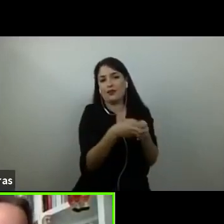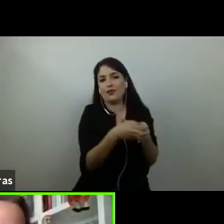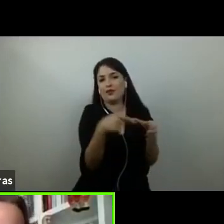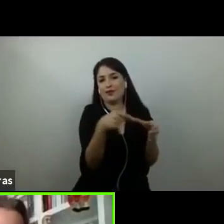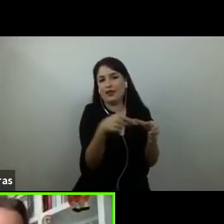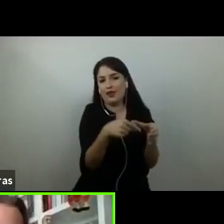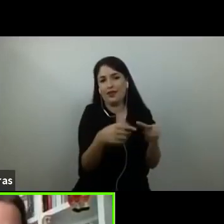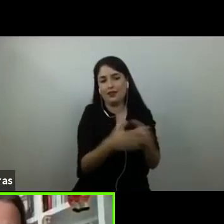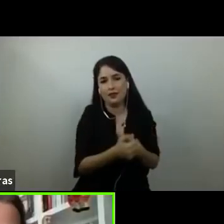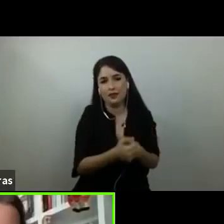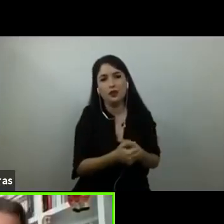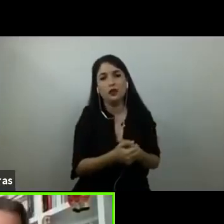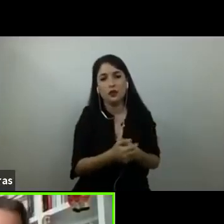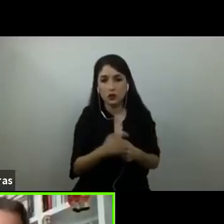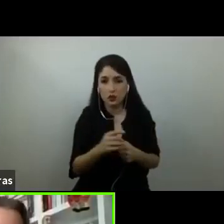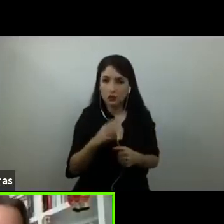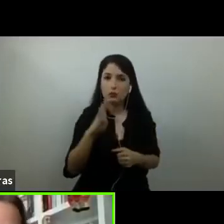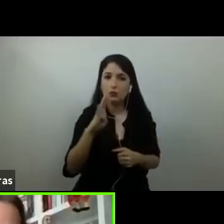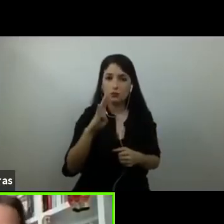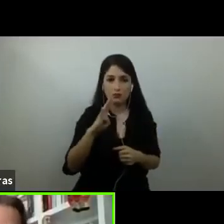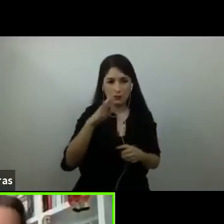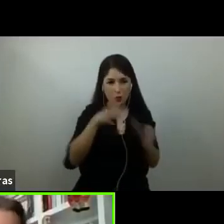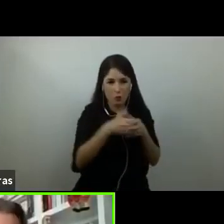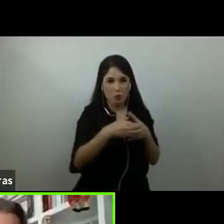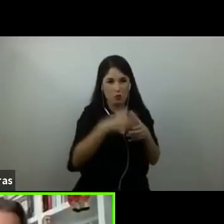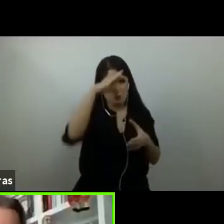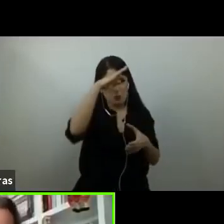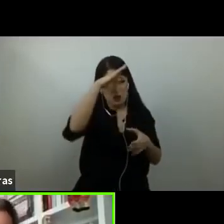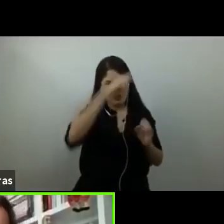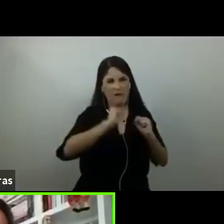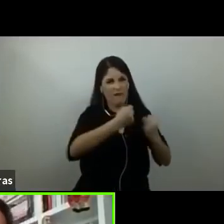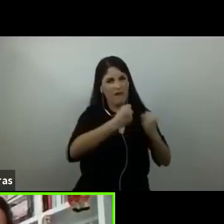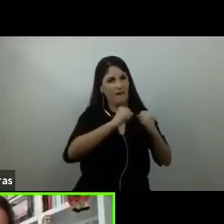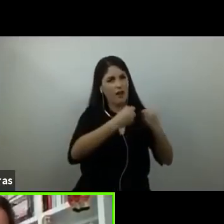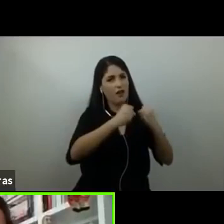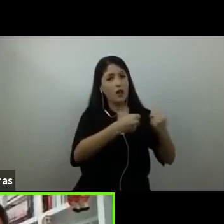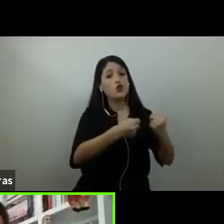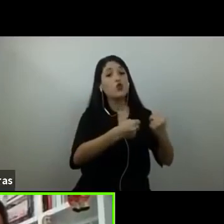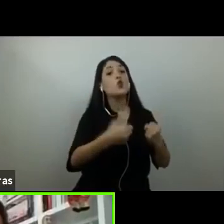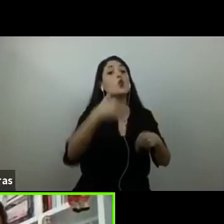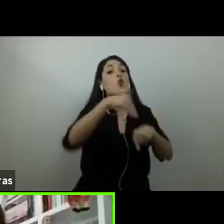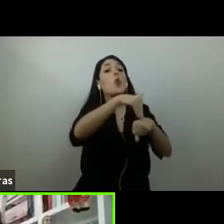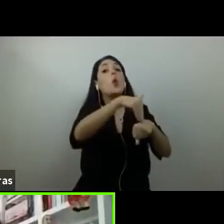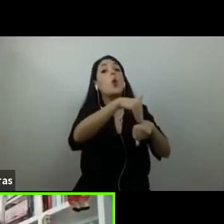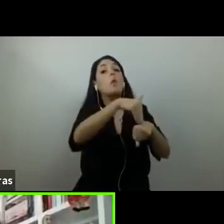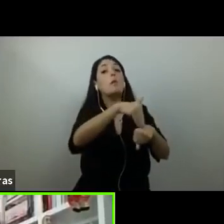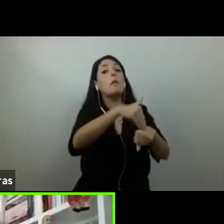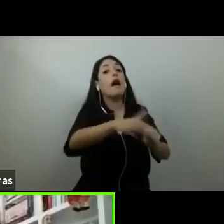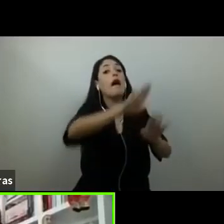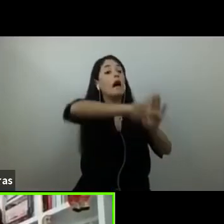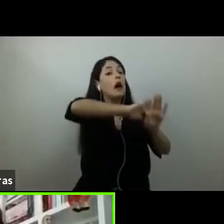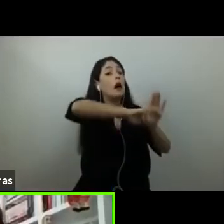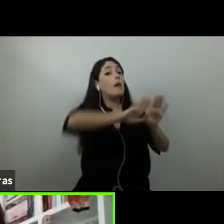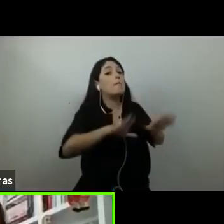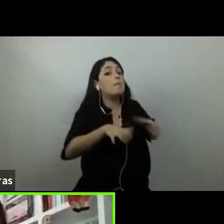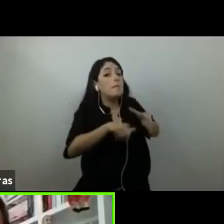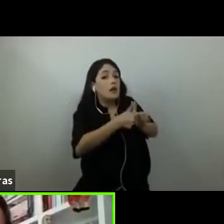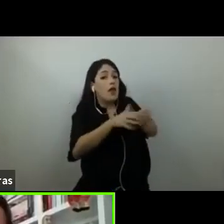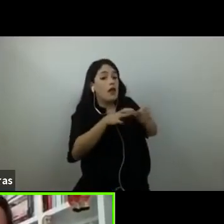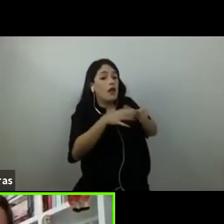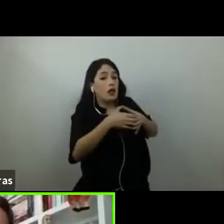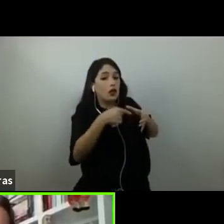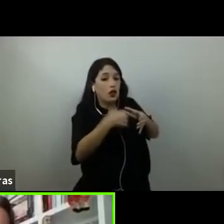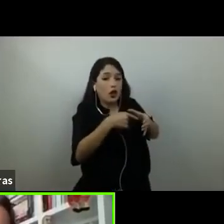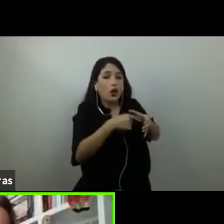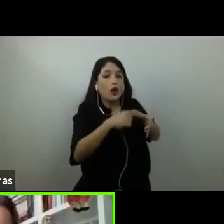deixar de dizer que o bolsonarismo ele é filho legítimo de pai e mãe do lavajatismo. Por isso que, quando eu vejo os 35 mil